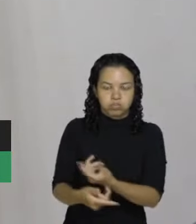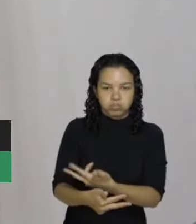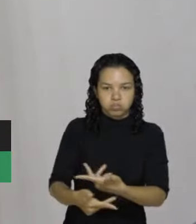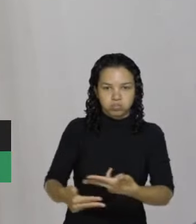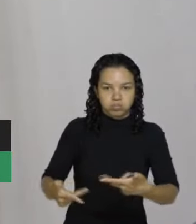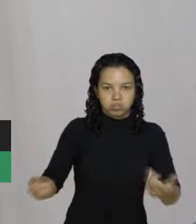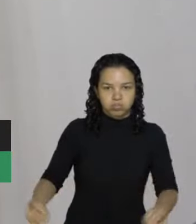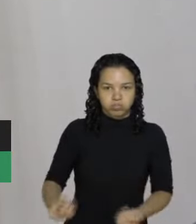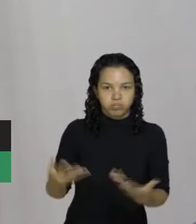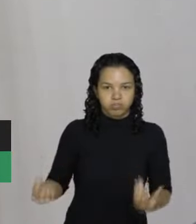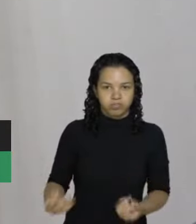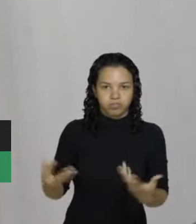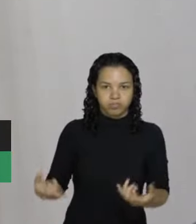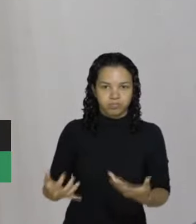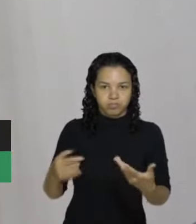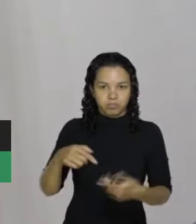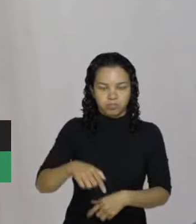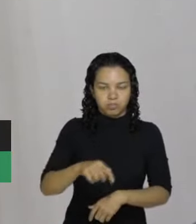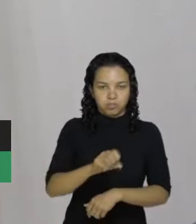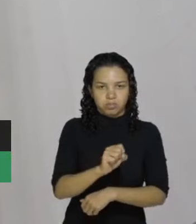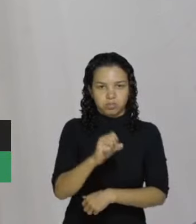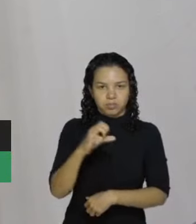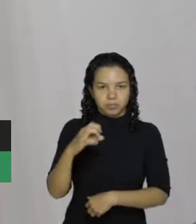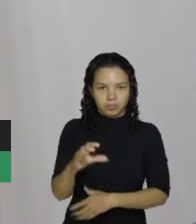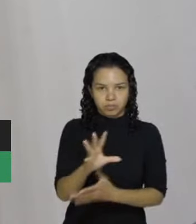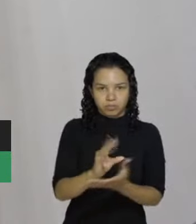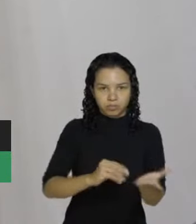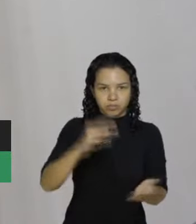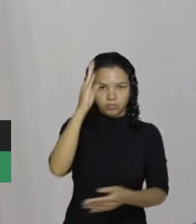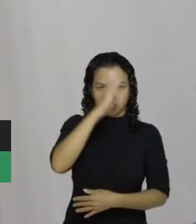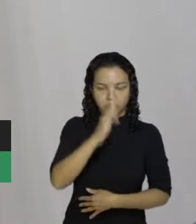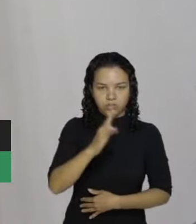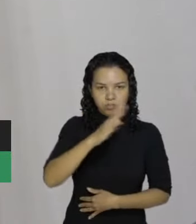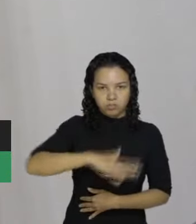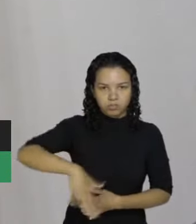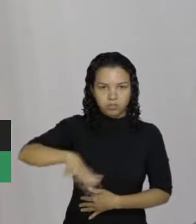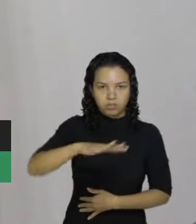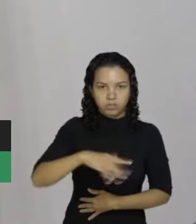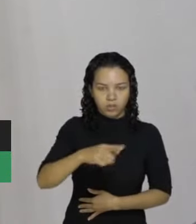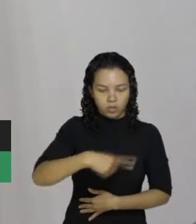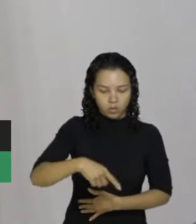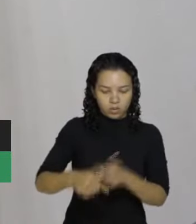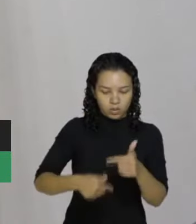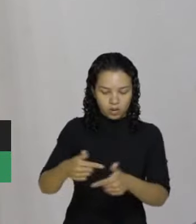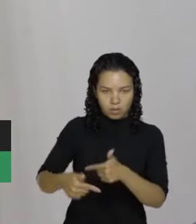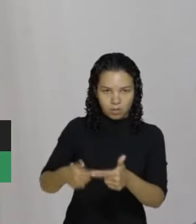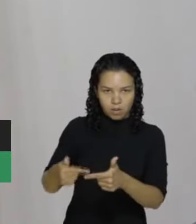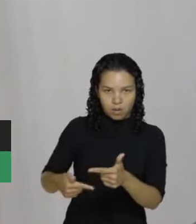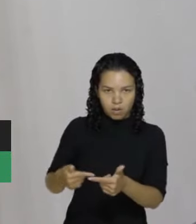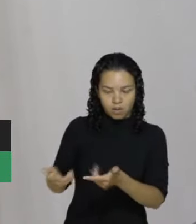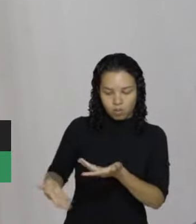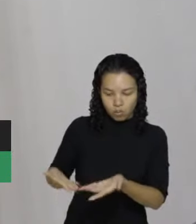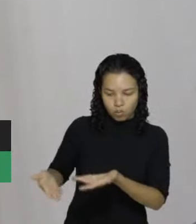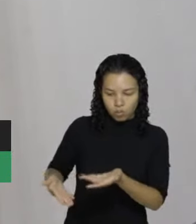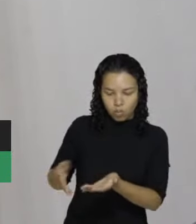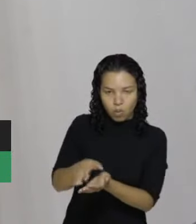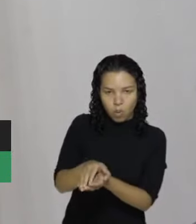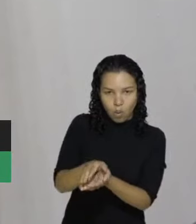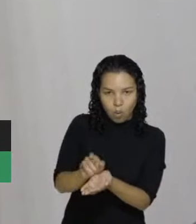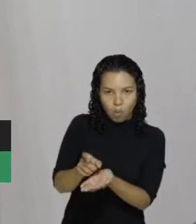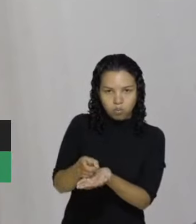como referência nacional. Nós podemos hoje fazer esse cultivo conjugado com o cultivo de ostras, mariscos,